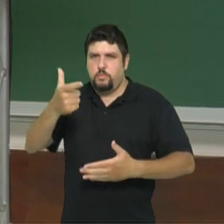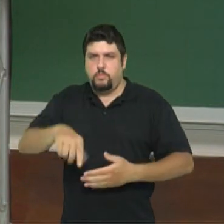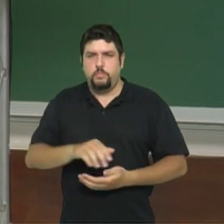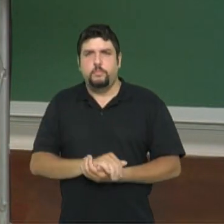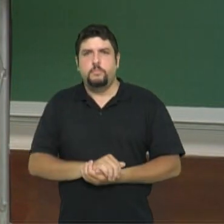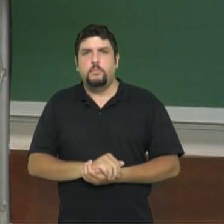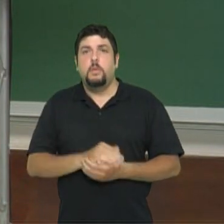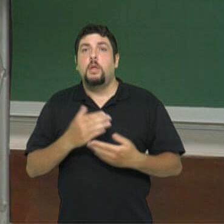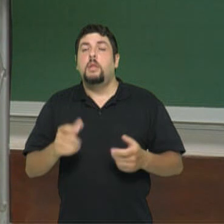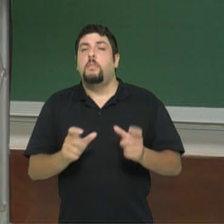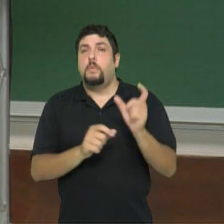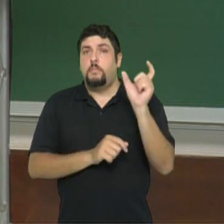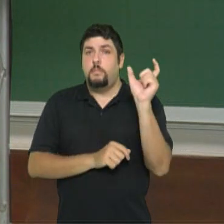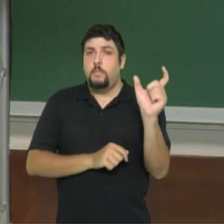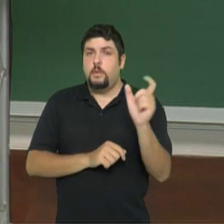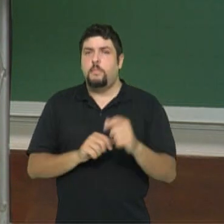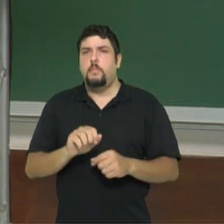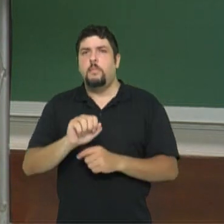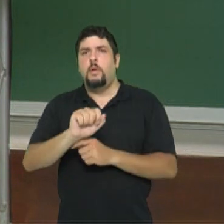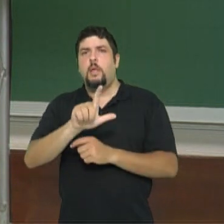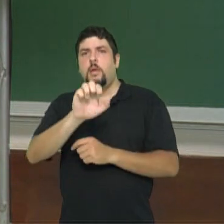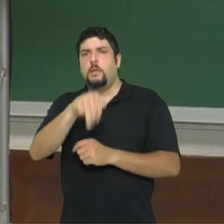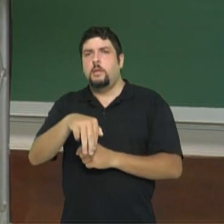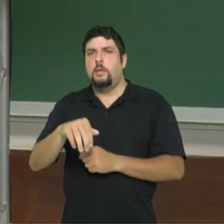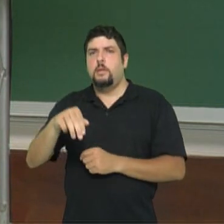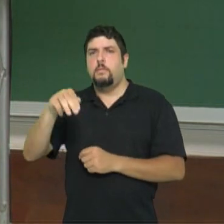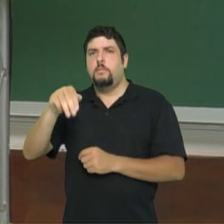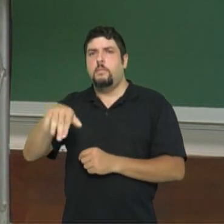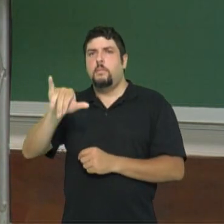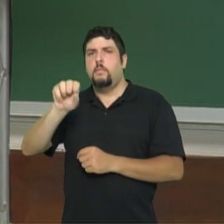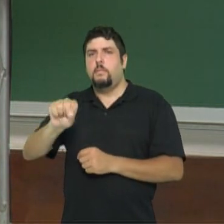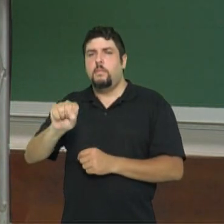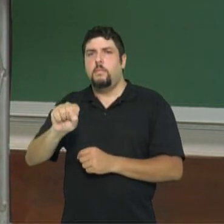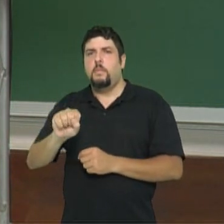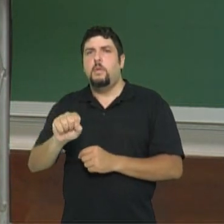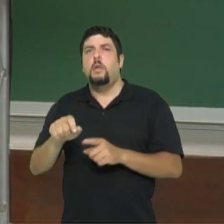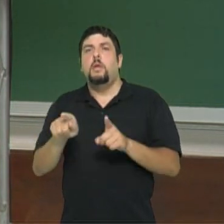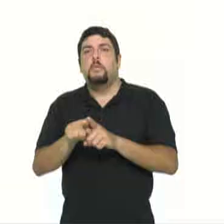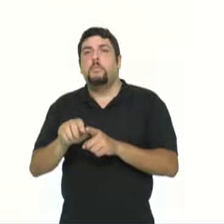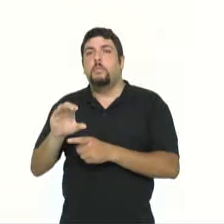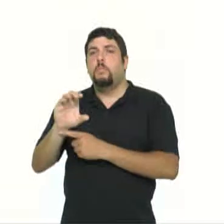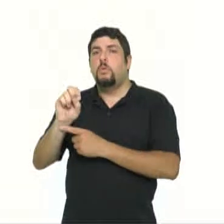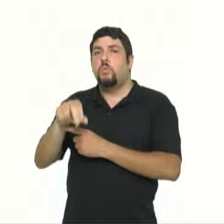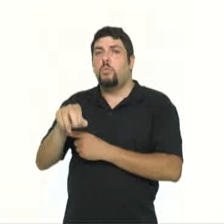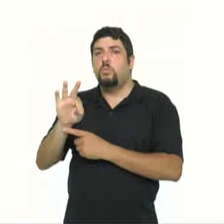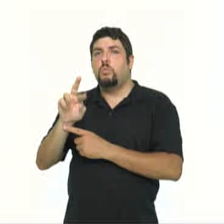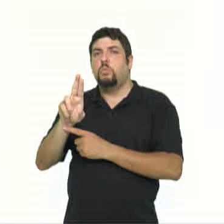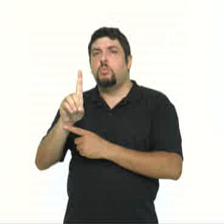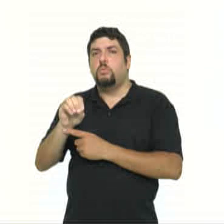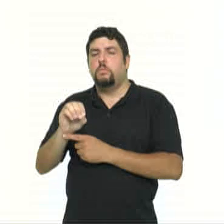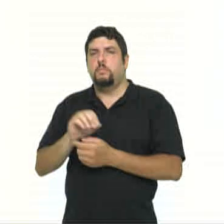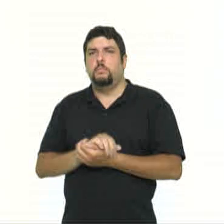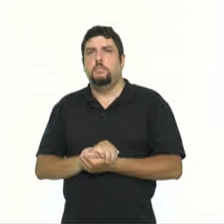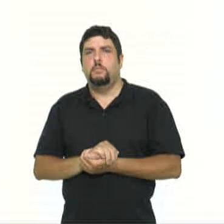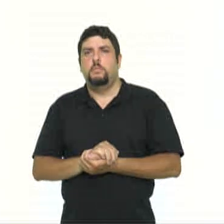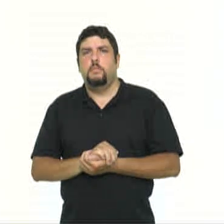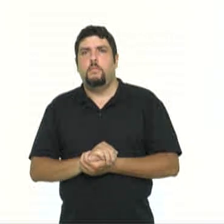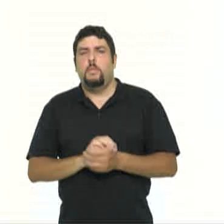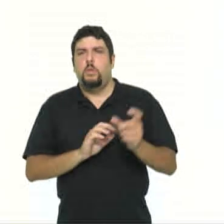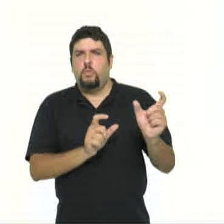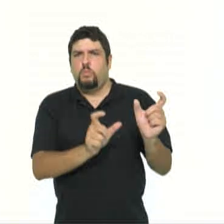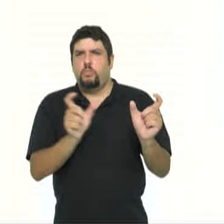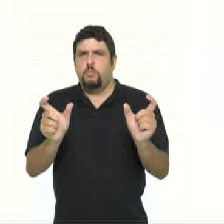presta atenção às palavras. Além do mais e contudo. As duas conjunções em destaque